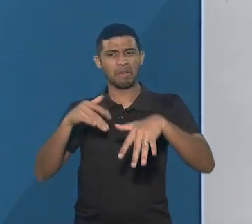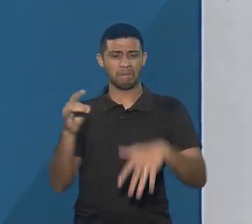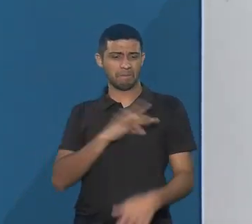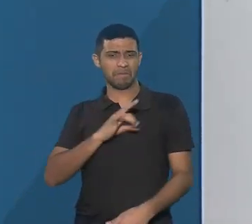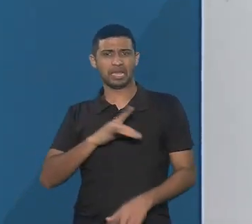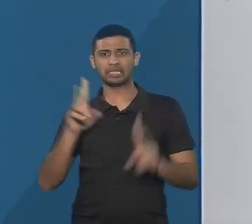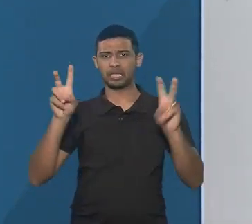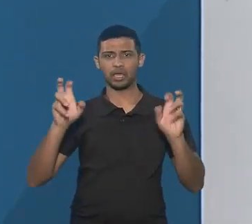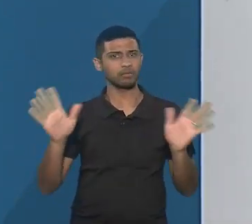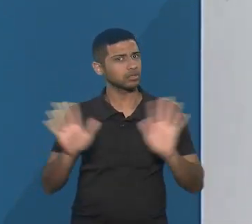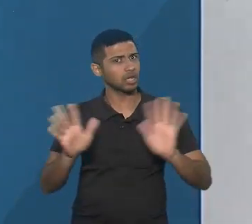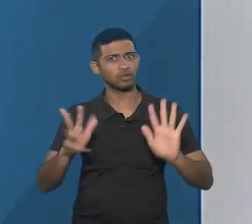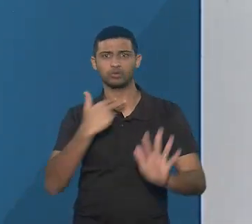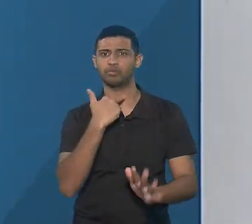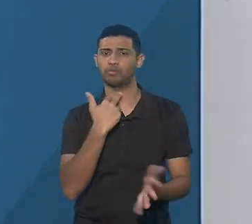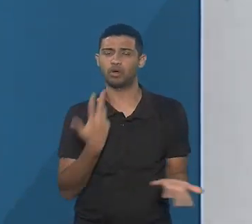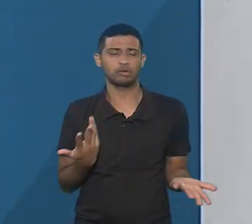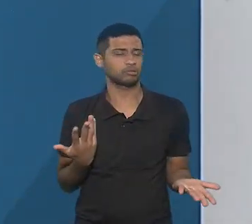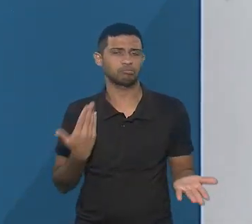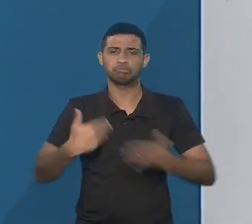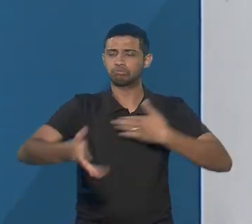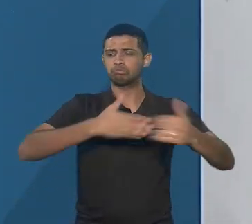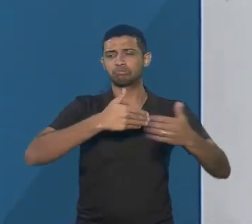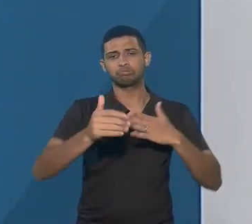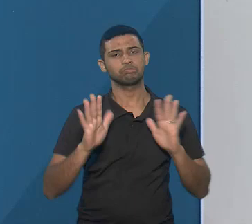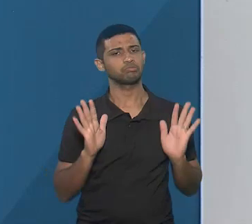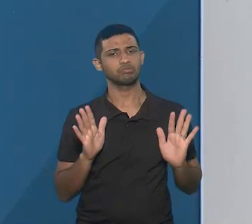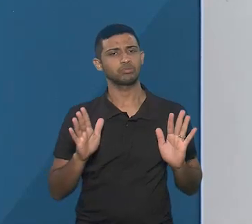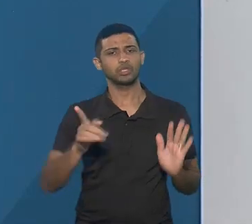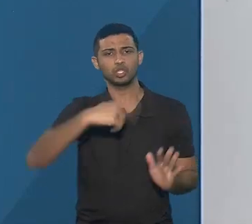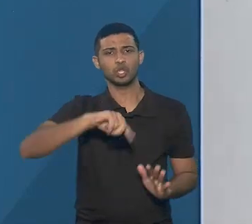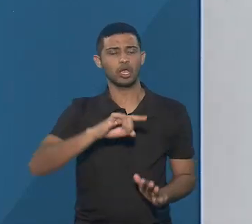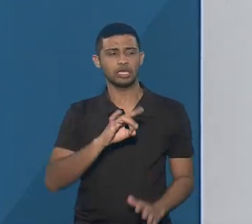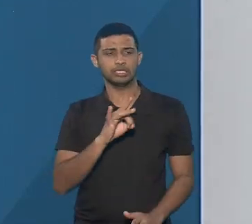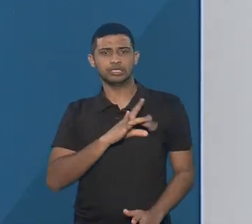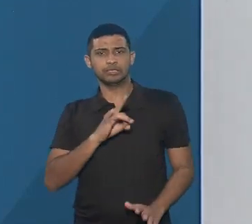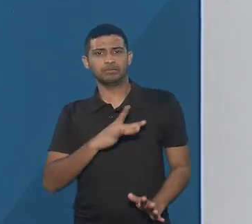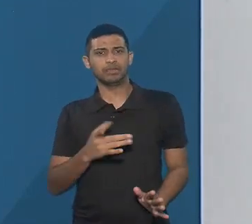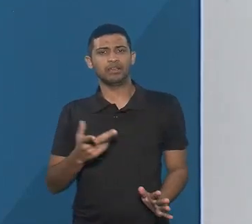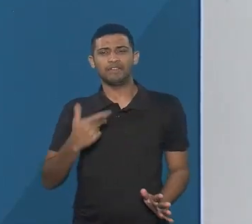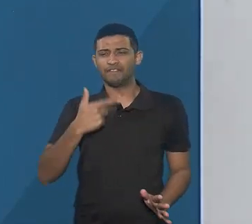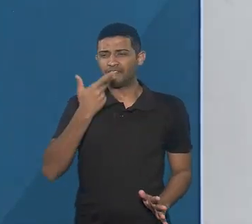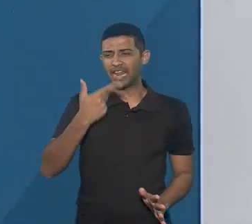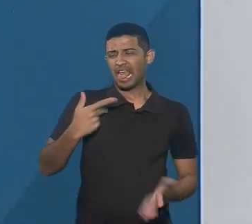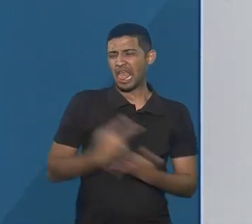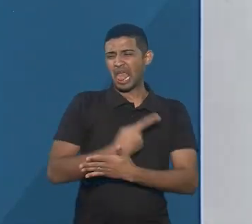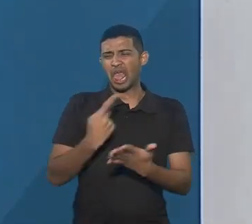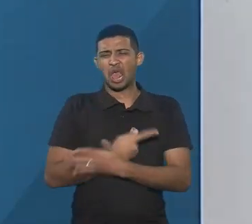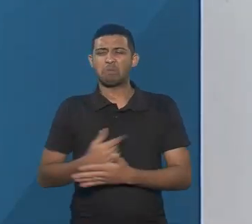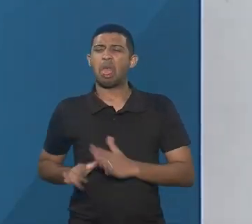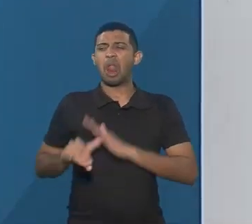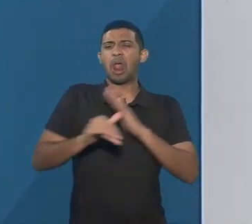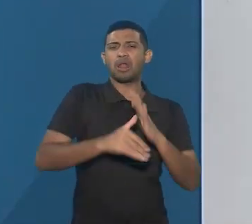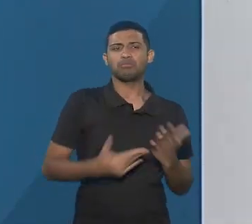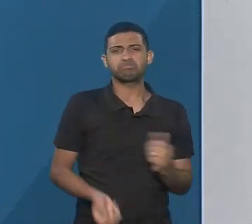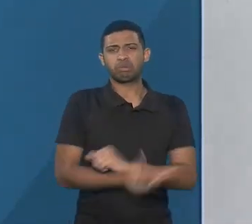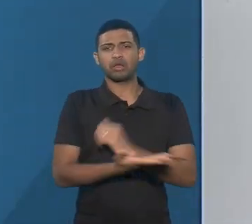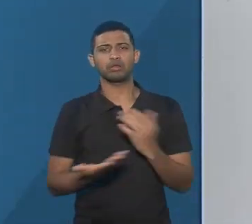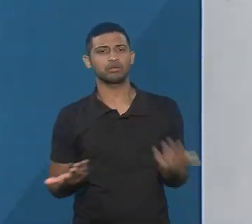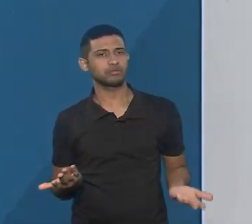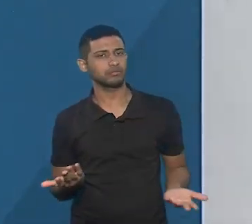medo de tratar de nenhum tema, por mais polêmico que seja. Nós devemos temer sermos